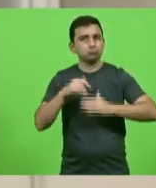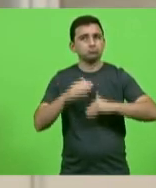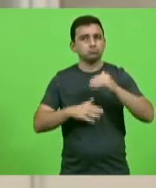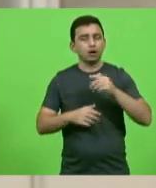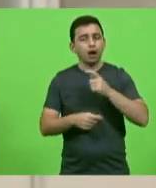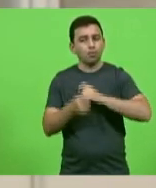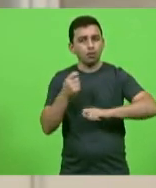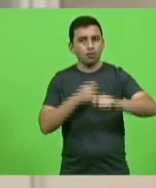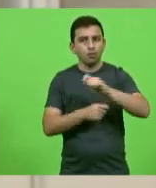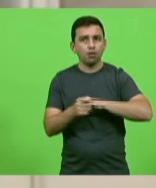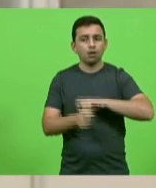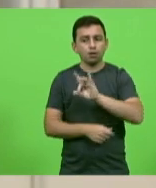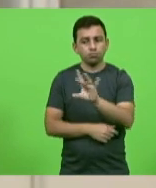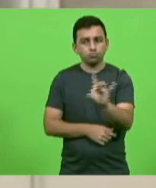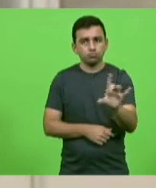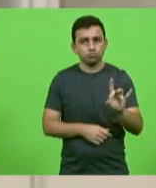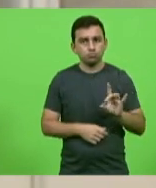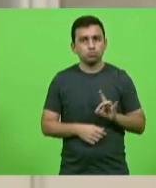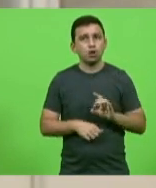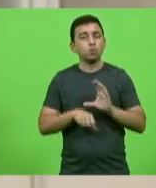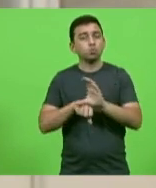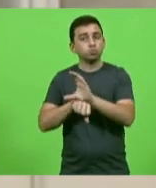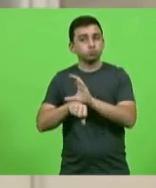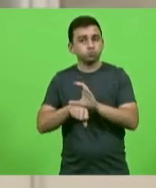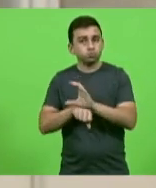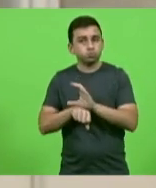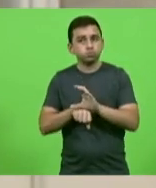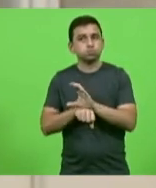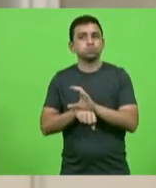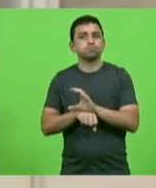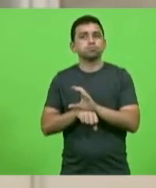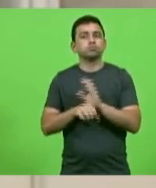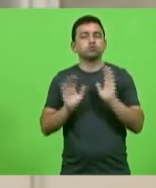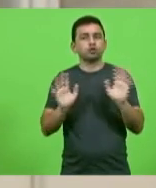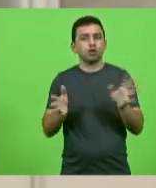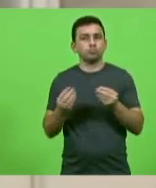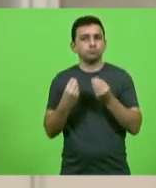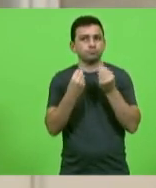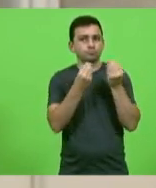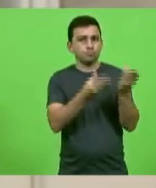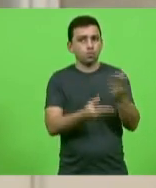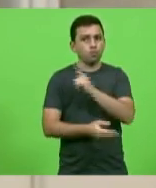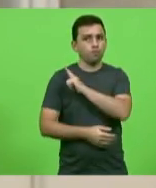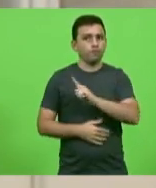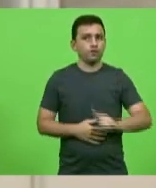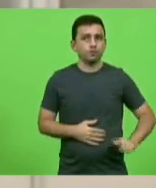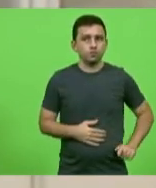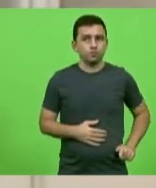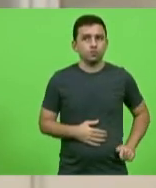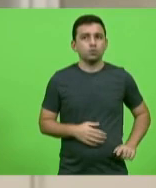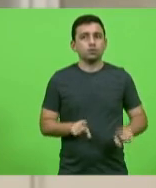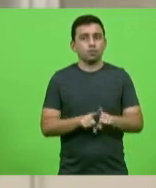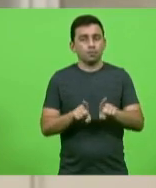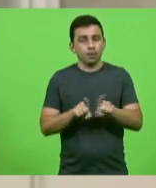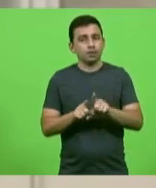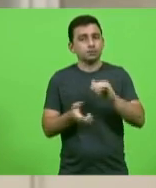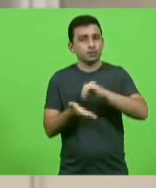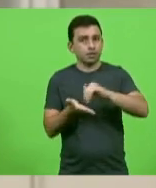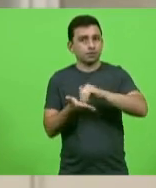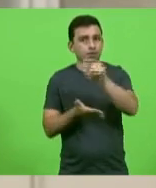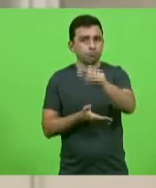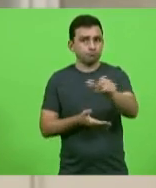administrativas constitucionalmente conferida sal governador do Estado e aos